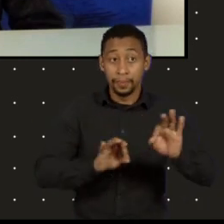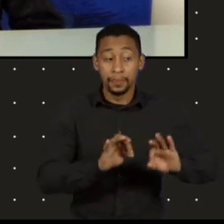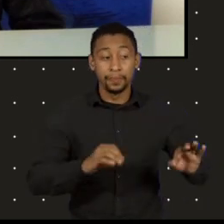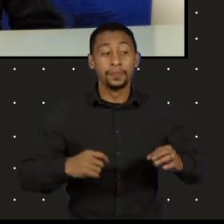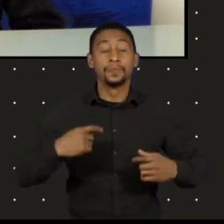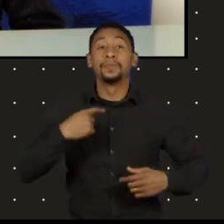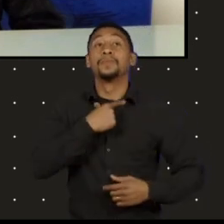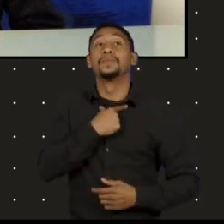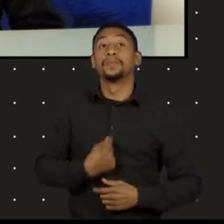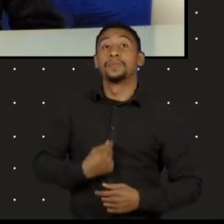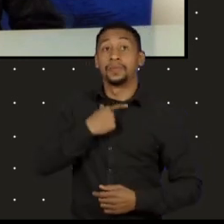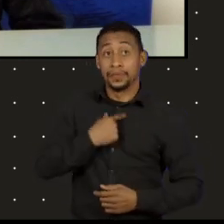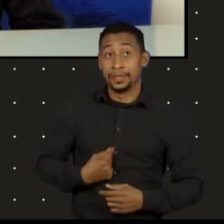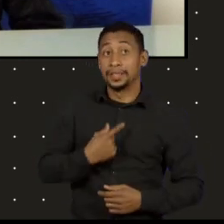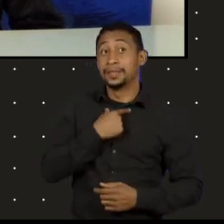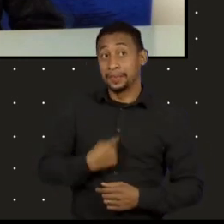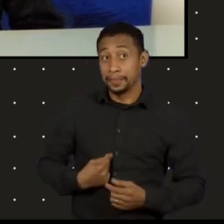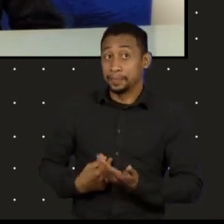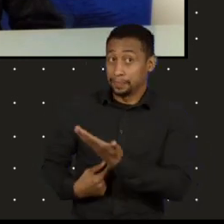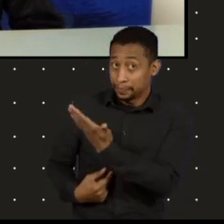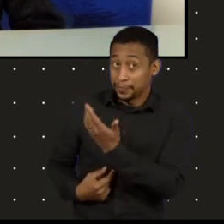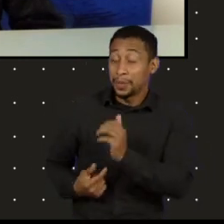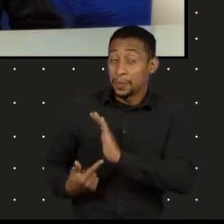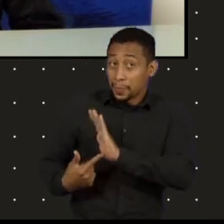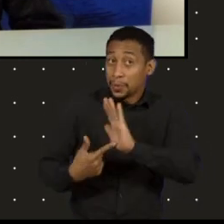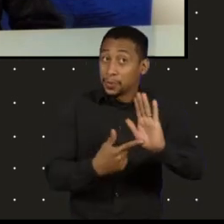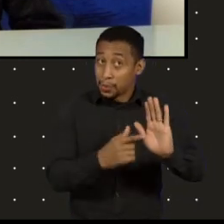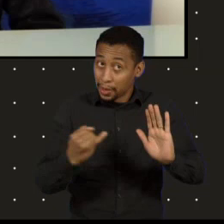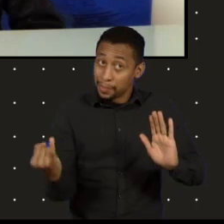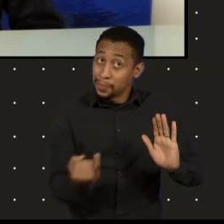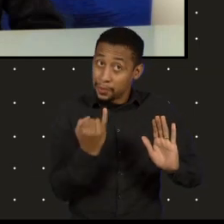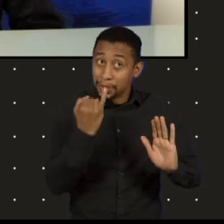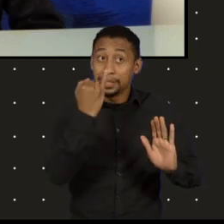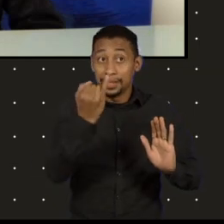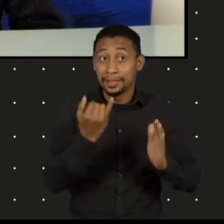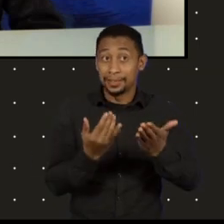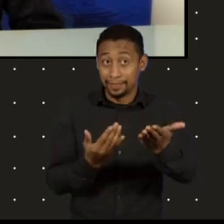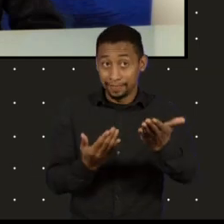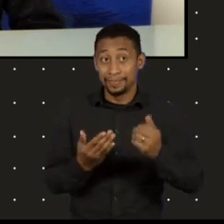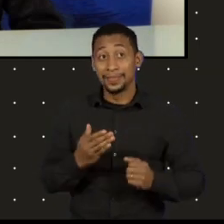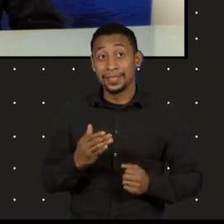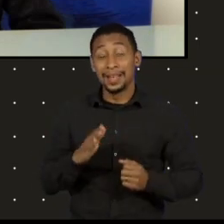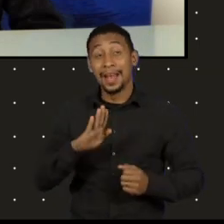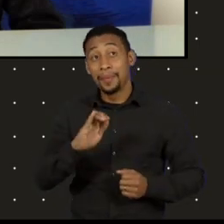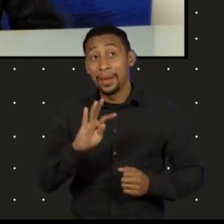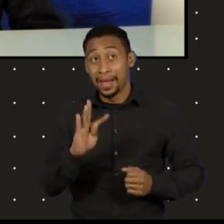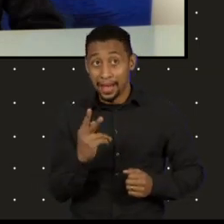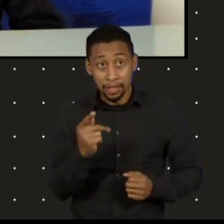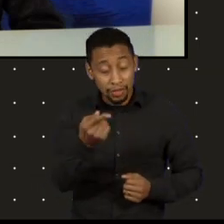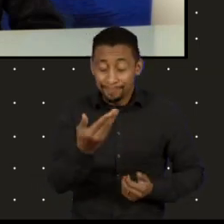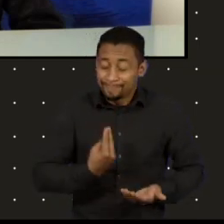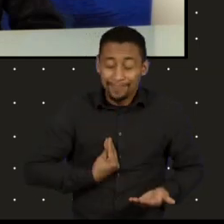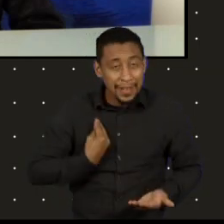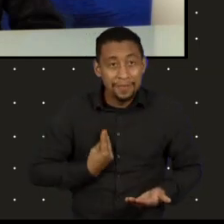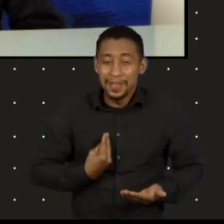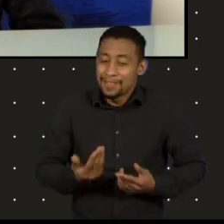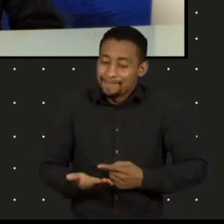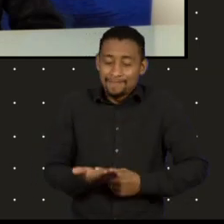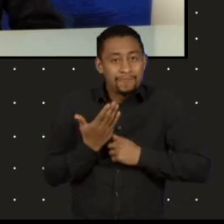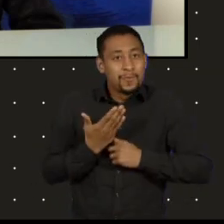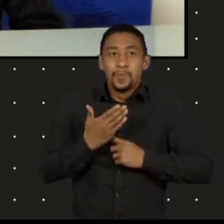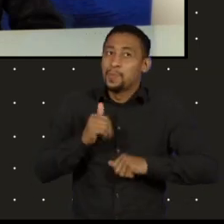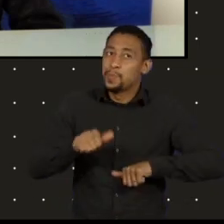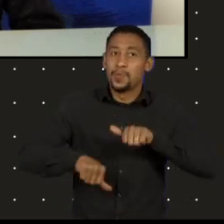determinou de uma certa maneira, selou a importância que a Beth, que você, Beth, teve na minha vida, que